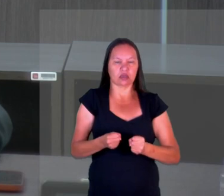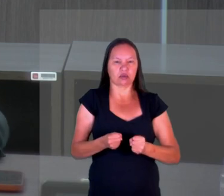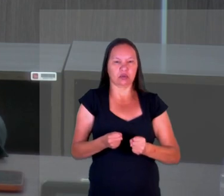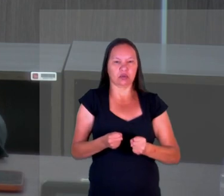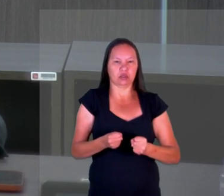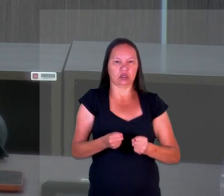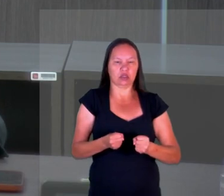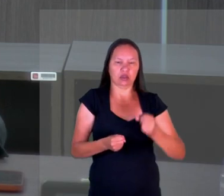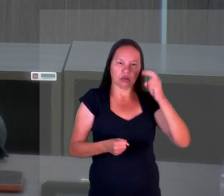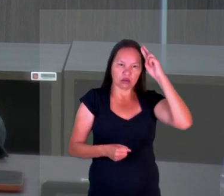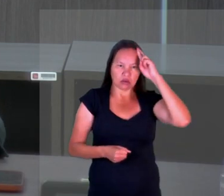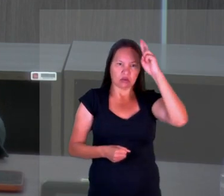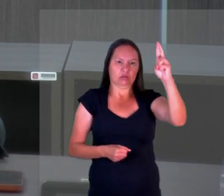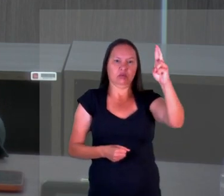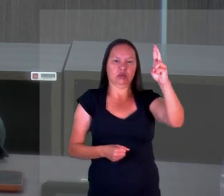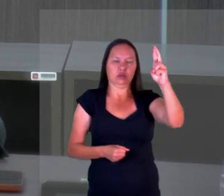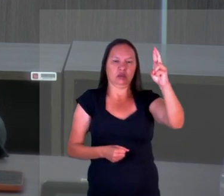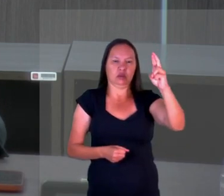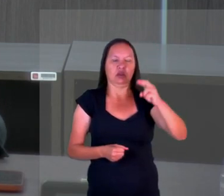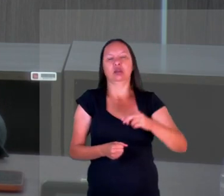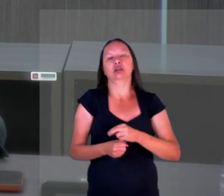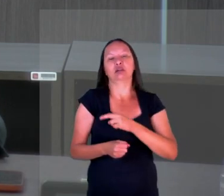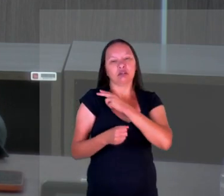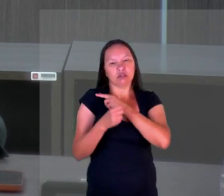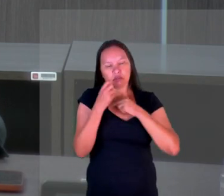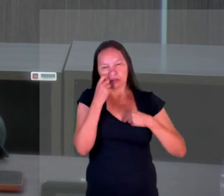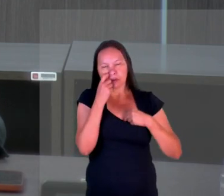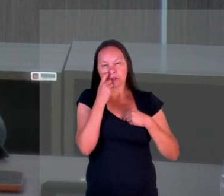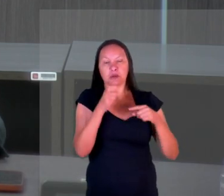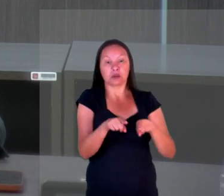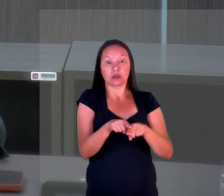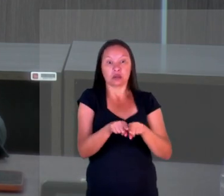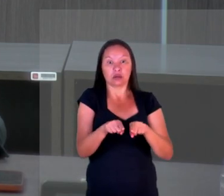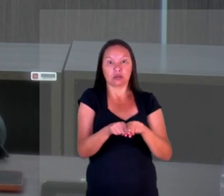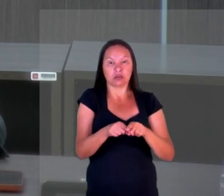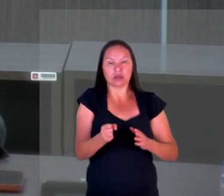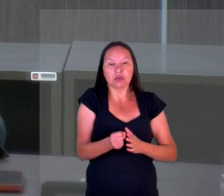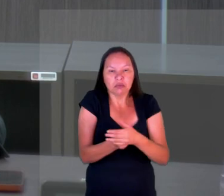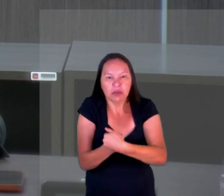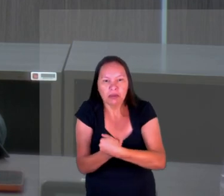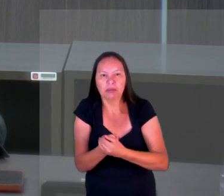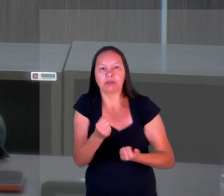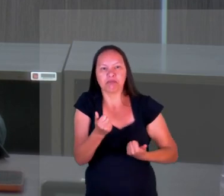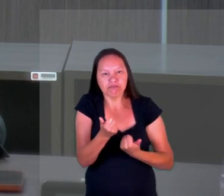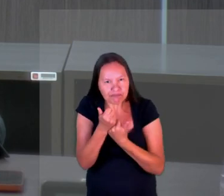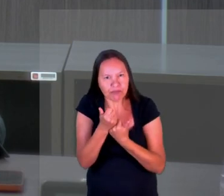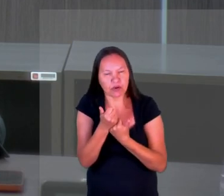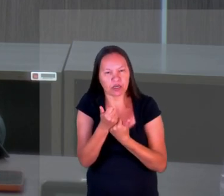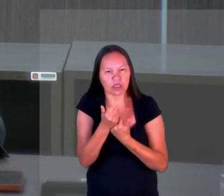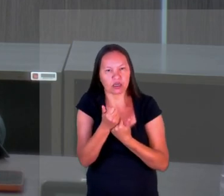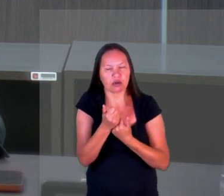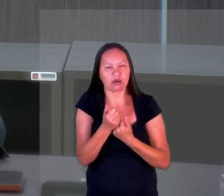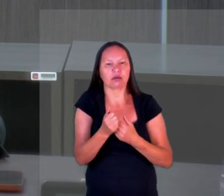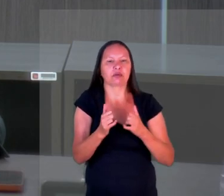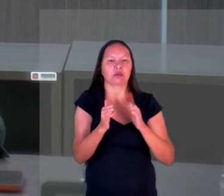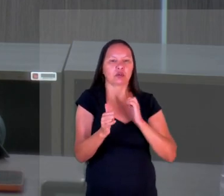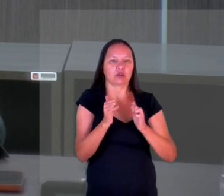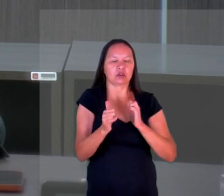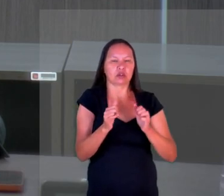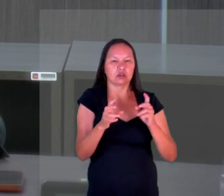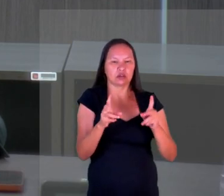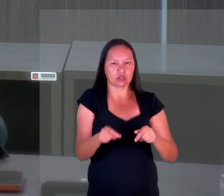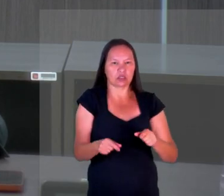chefe do comandante em chefe das Forças Armadas mas também para acudir né os nossos irmãos mais